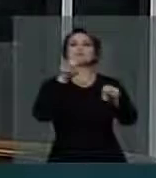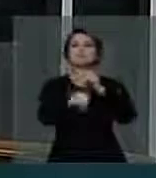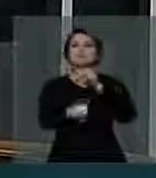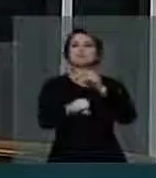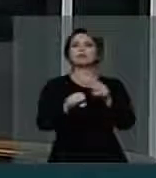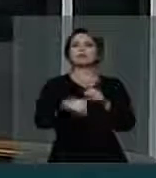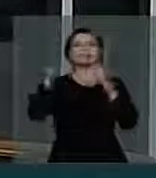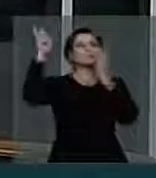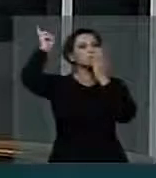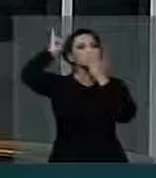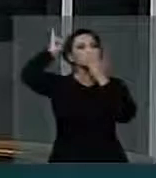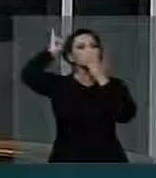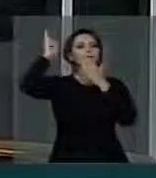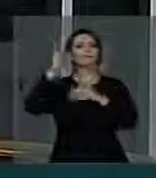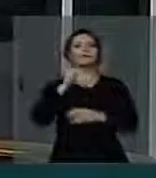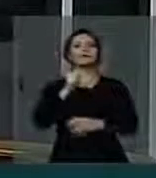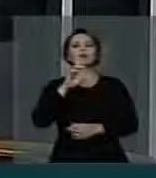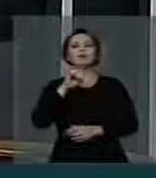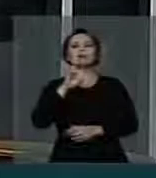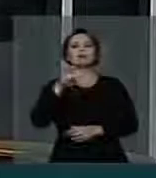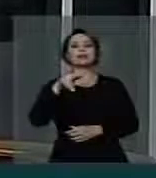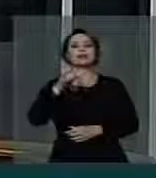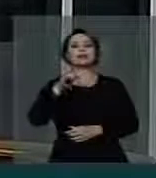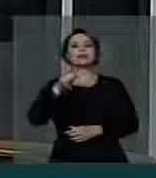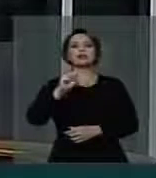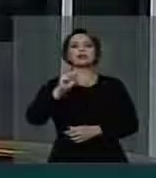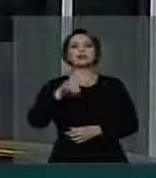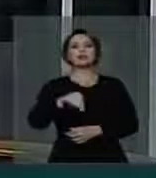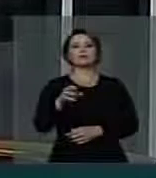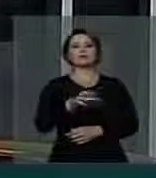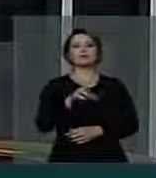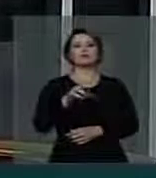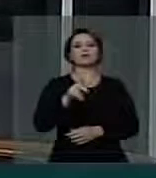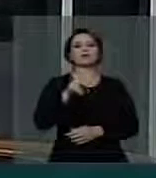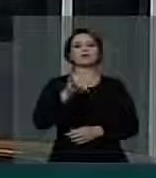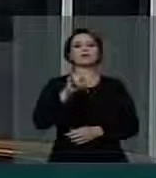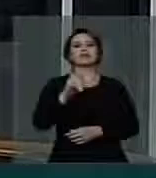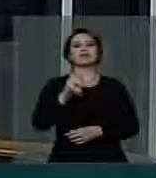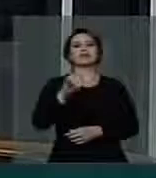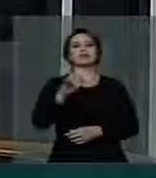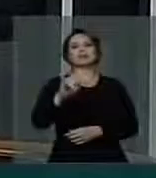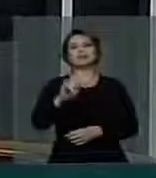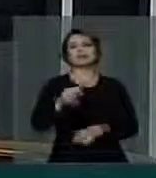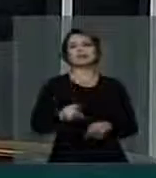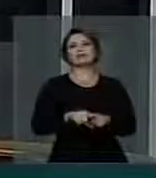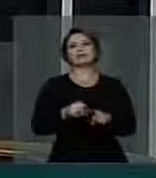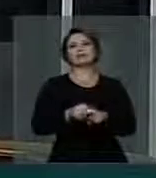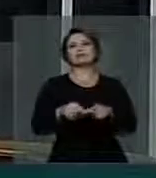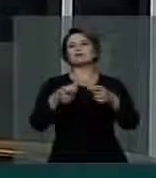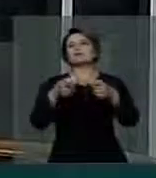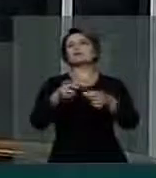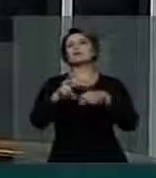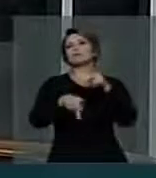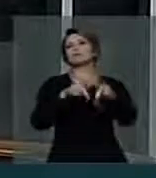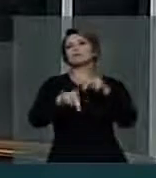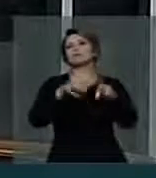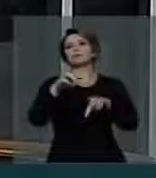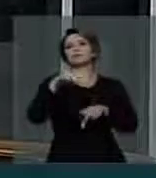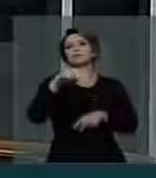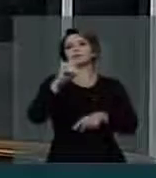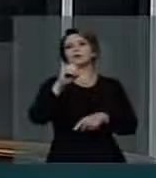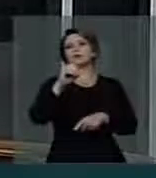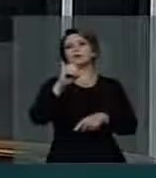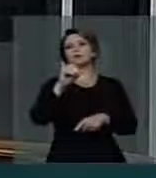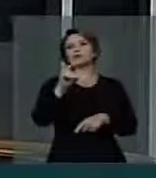assassinou o índio Adenilson Quiriqui, do povo Munduruku. A